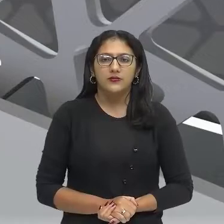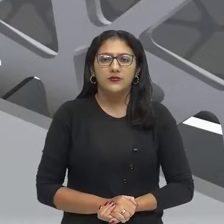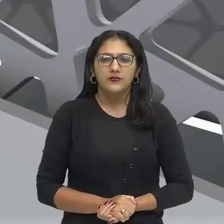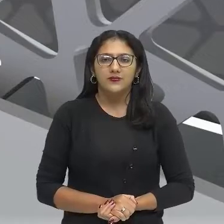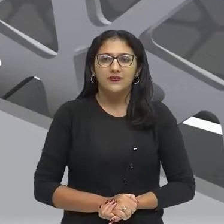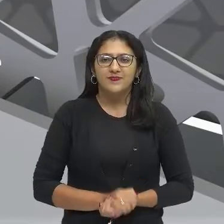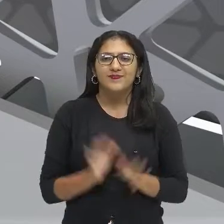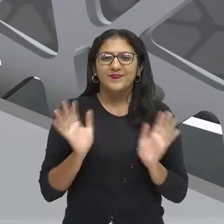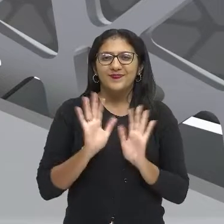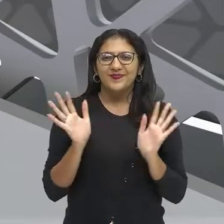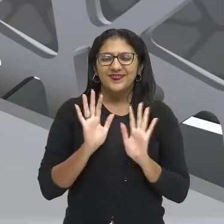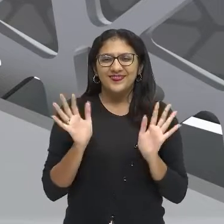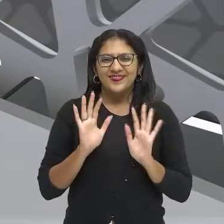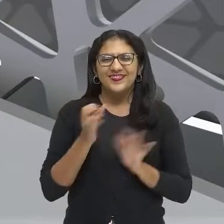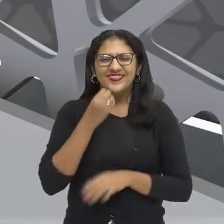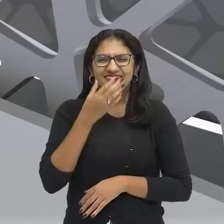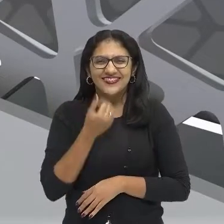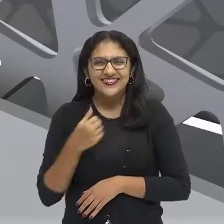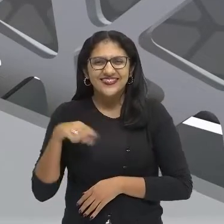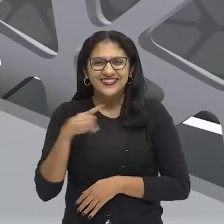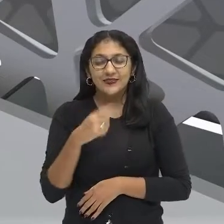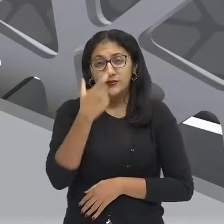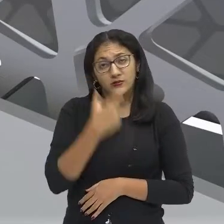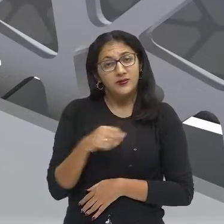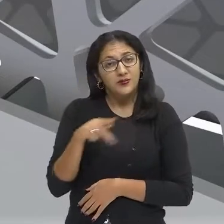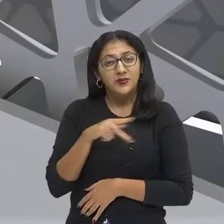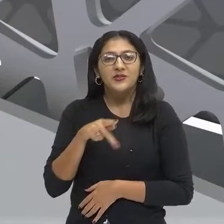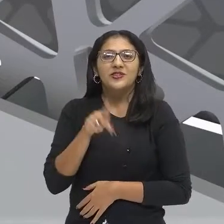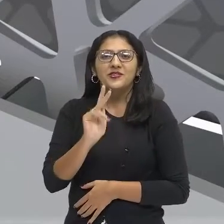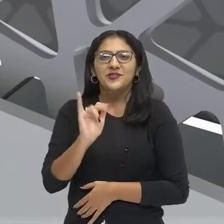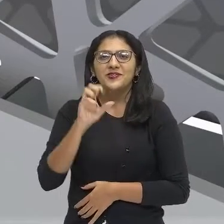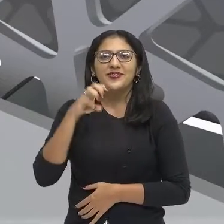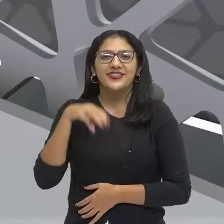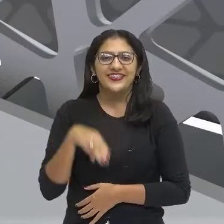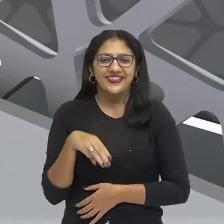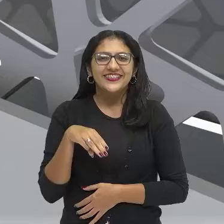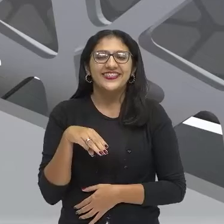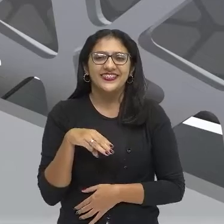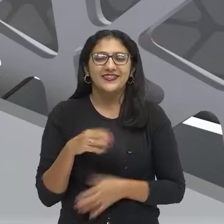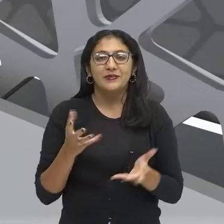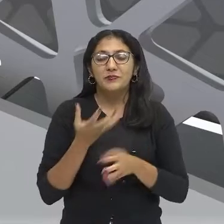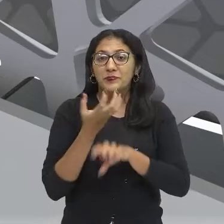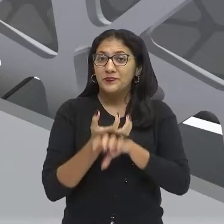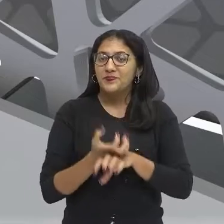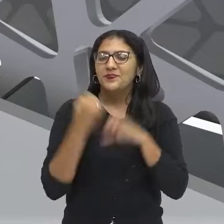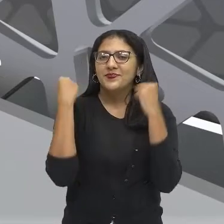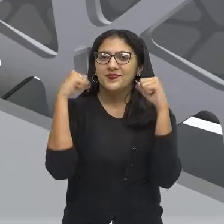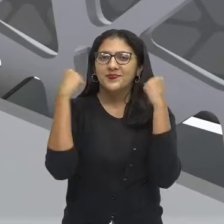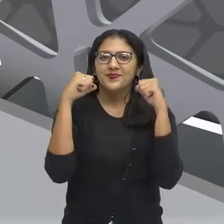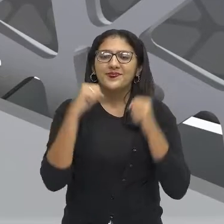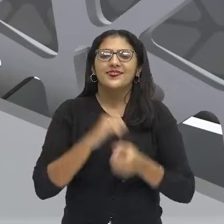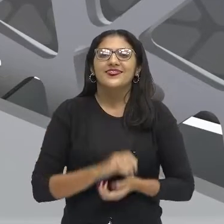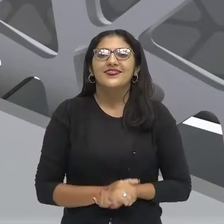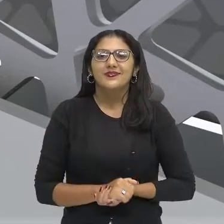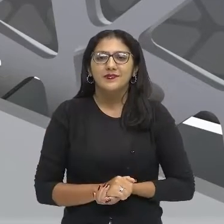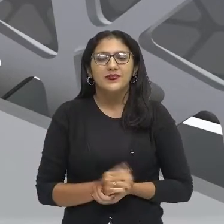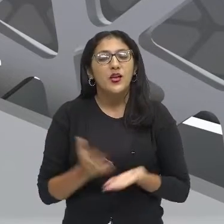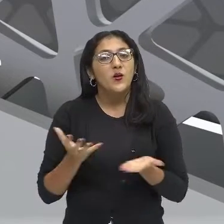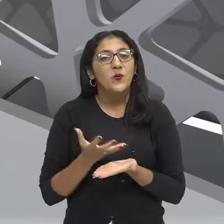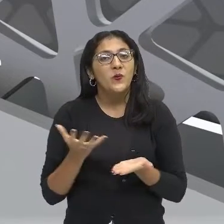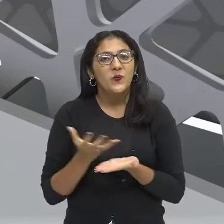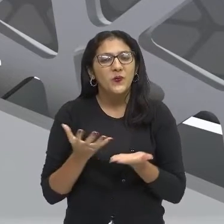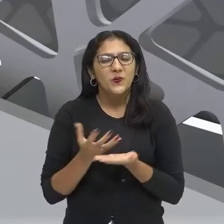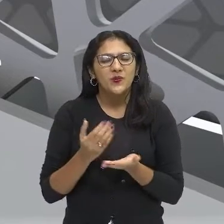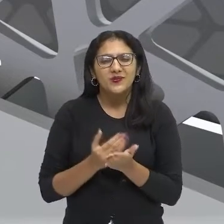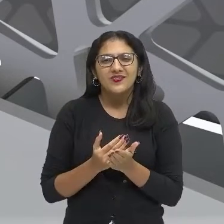Olá pessoal, tudo bem com vocês? Eu sou o professor Kim Raoni da componente Educação Física e hoje nós estamos